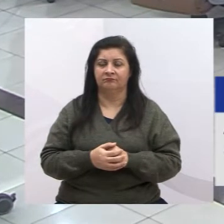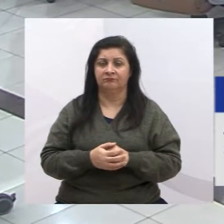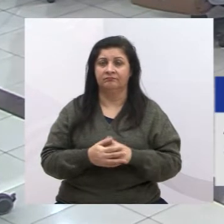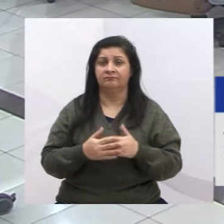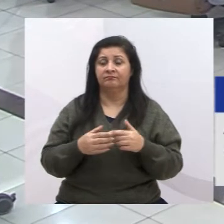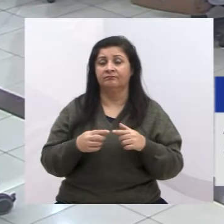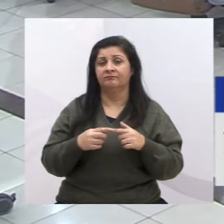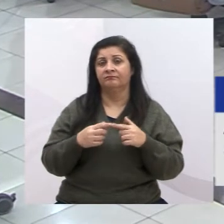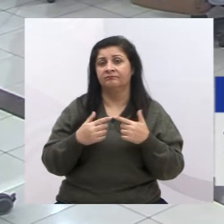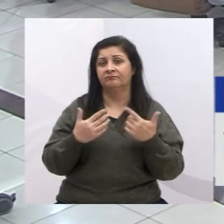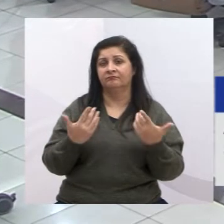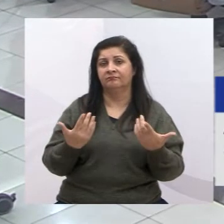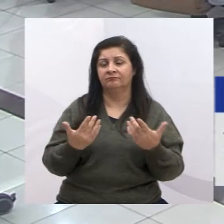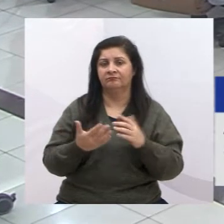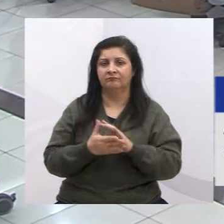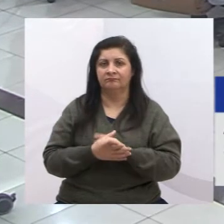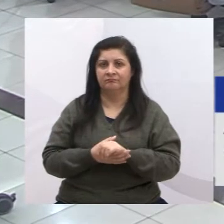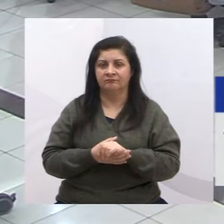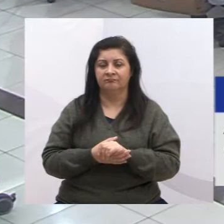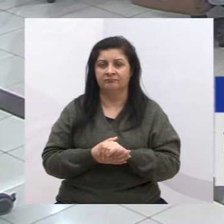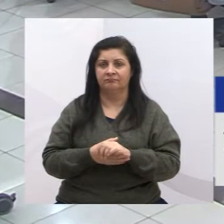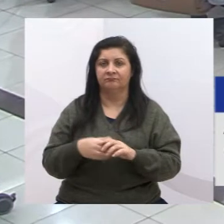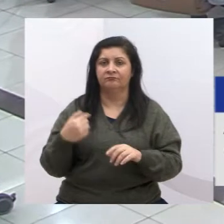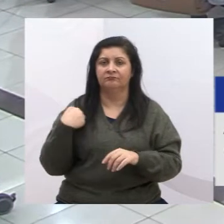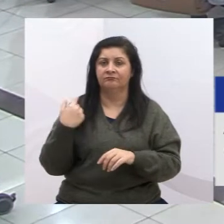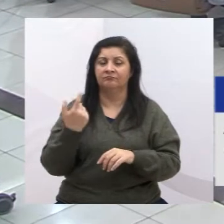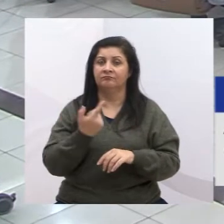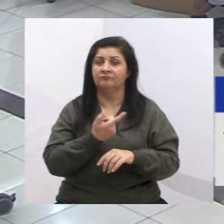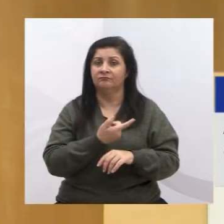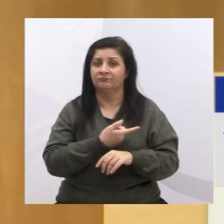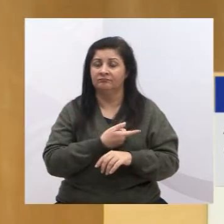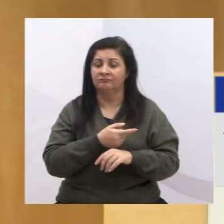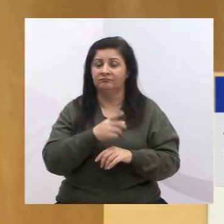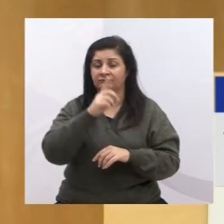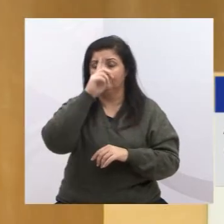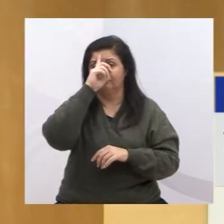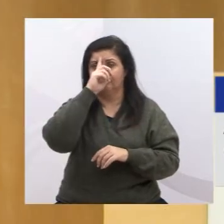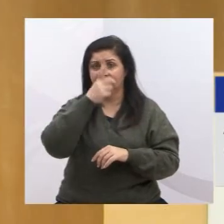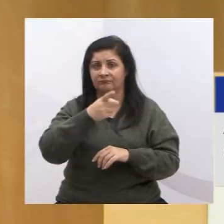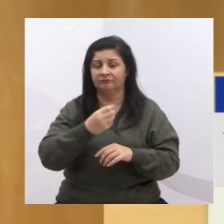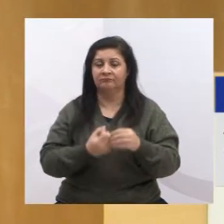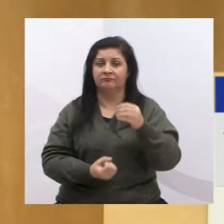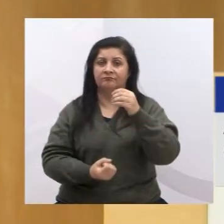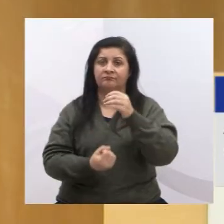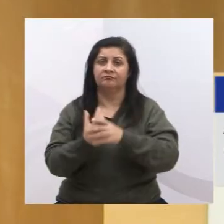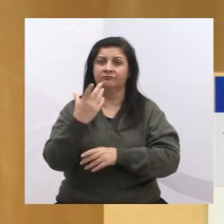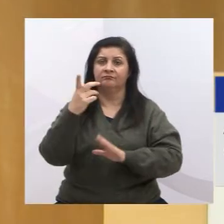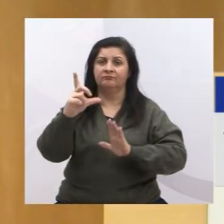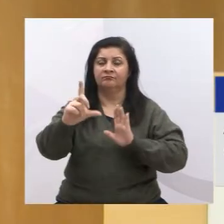Infelizmente, nós somos obrigados a criar leis.